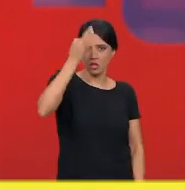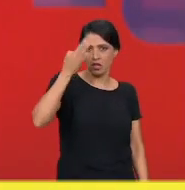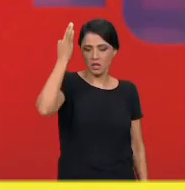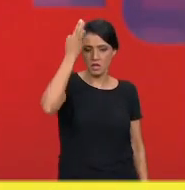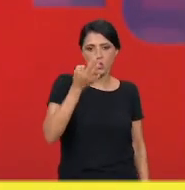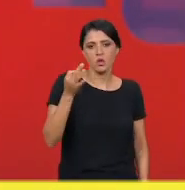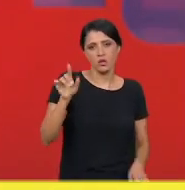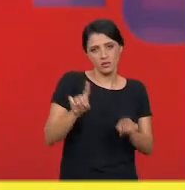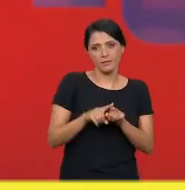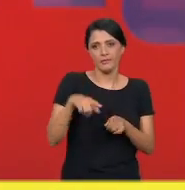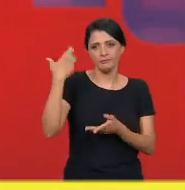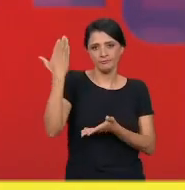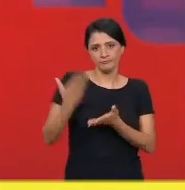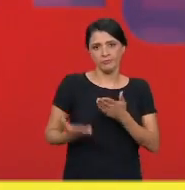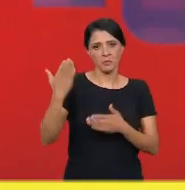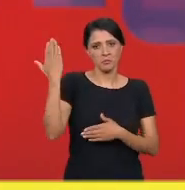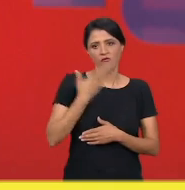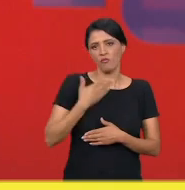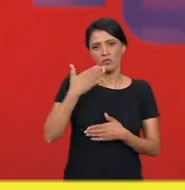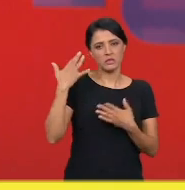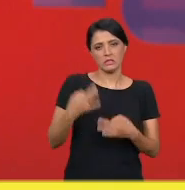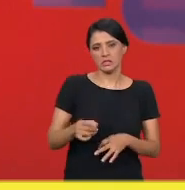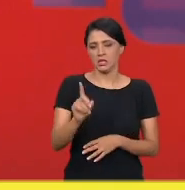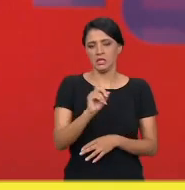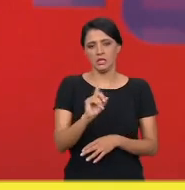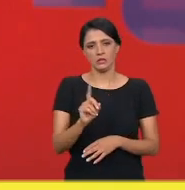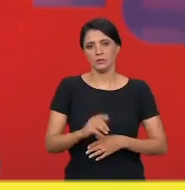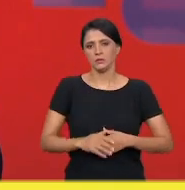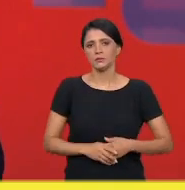tempos também caiu, né? Se comprovou que não era exatamente aquilo.